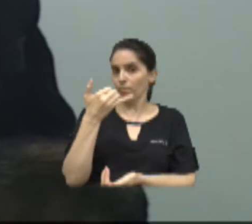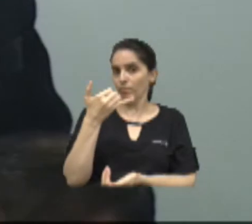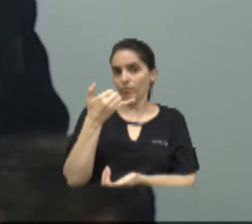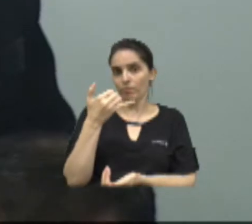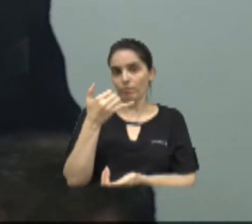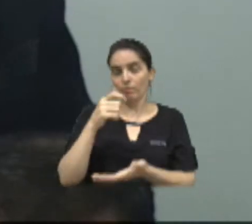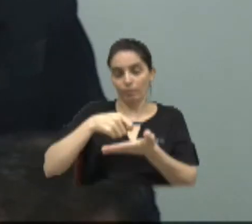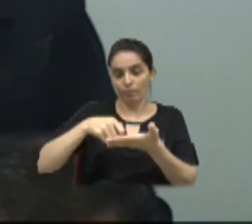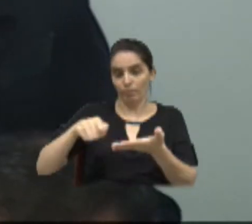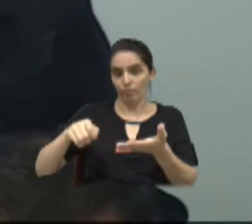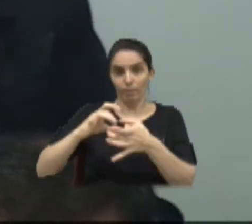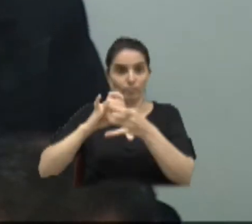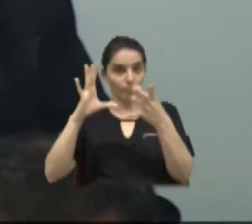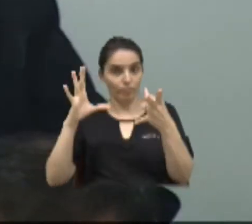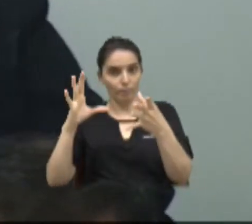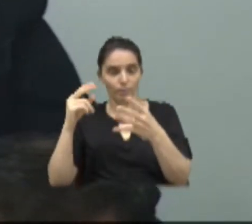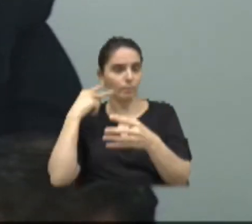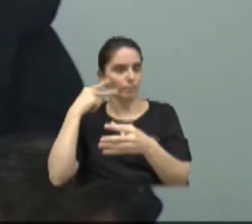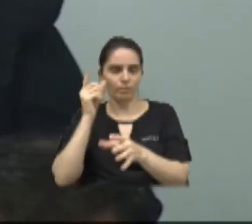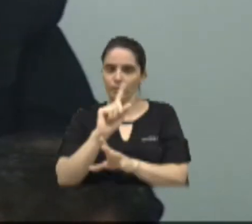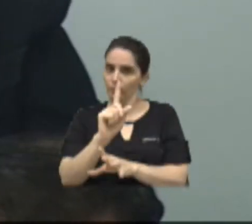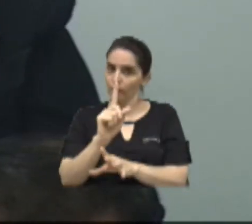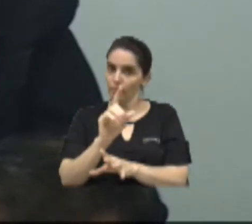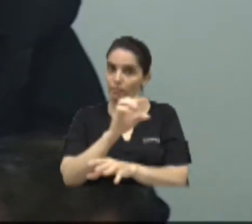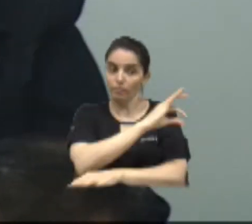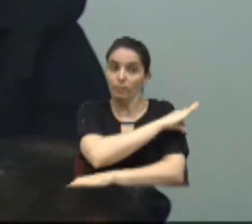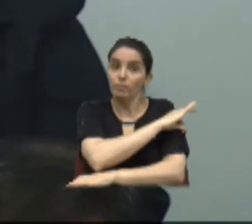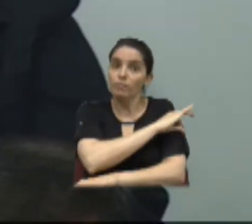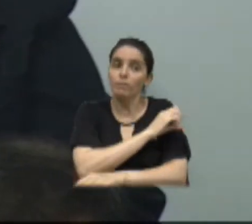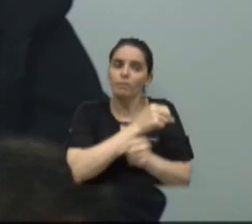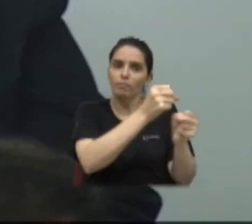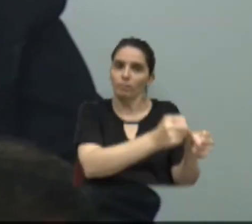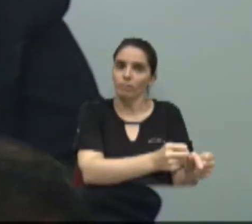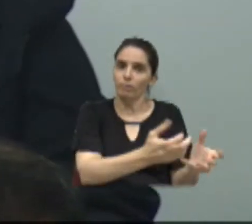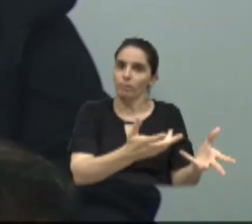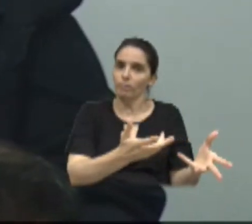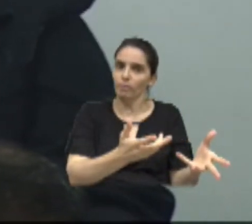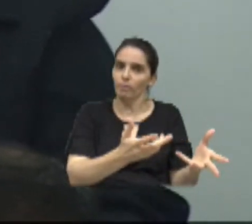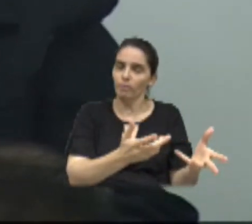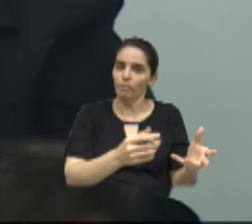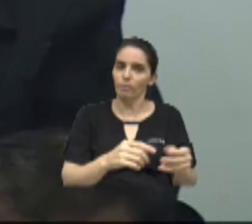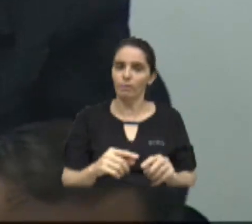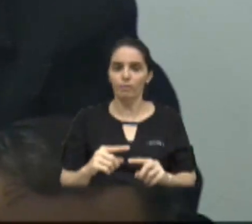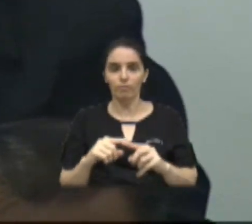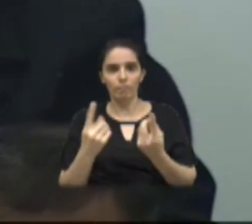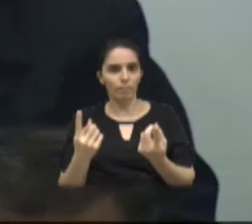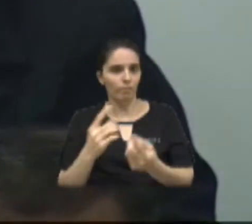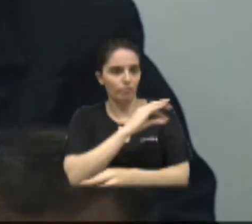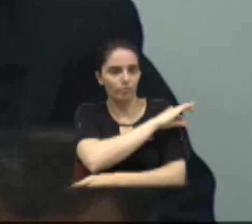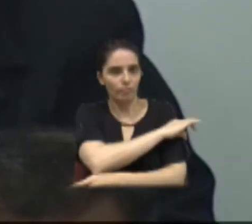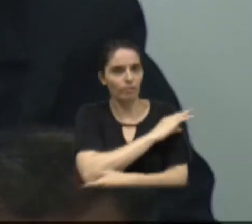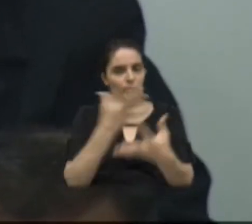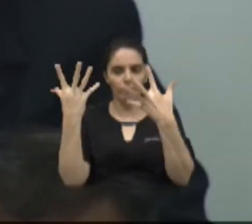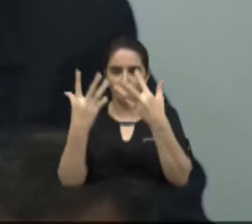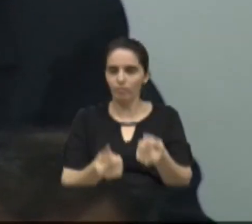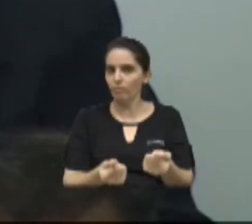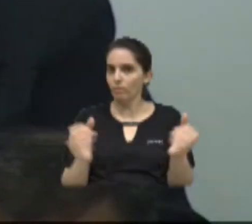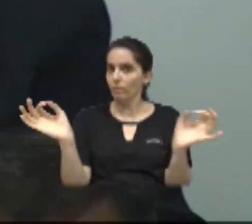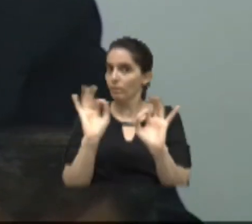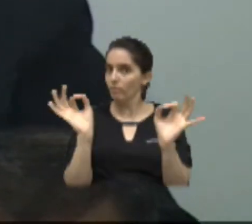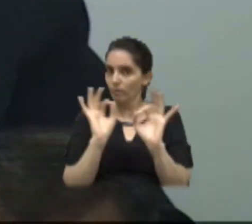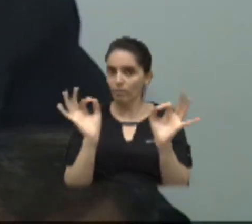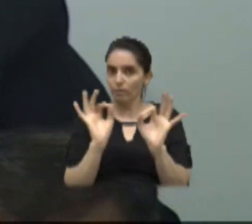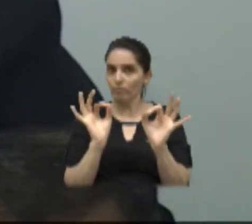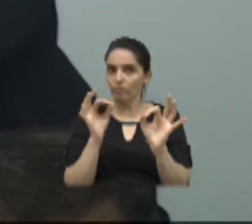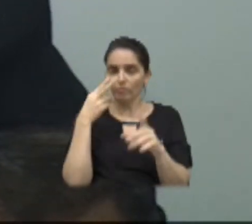gente. Está com ele a caneta. Então, eu posso dar ideias, como eu sempre dei, mas ele não acata uma vírgula. Sabe aquela criança